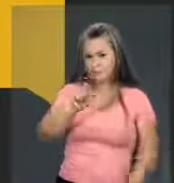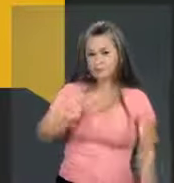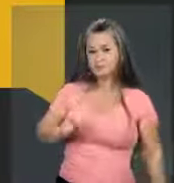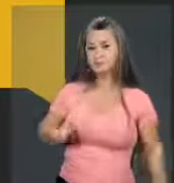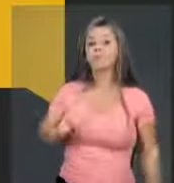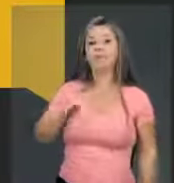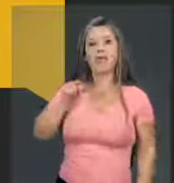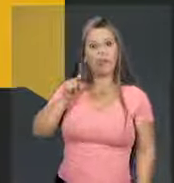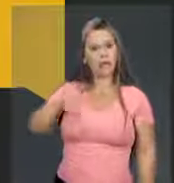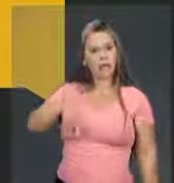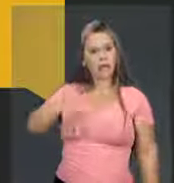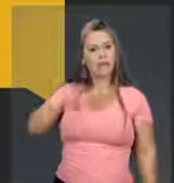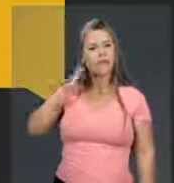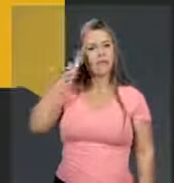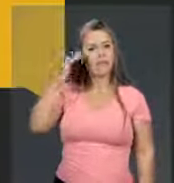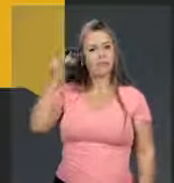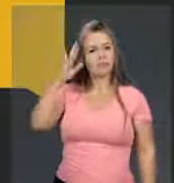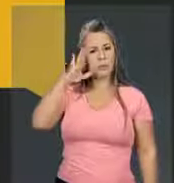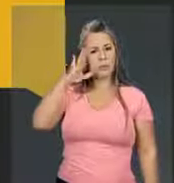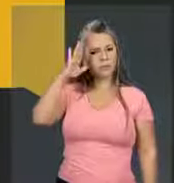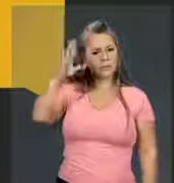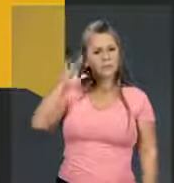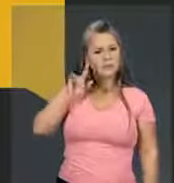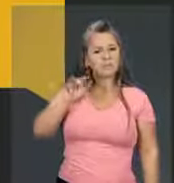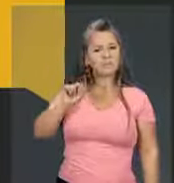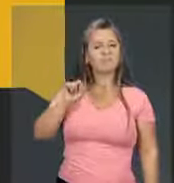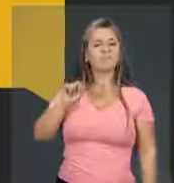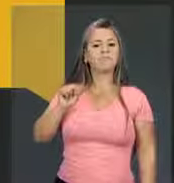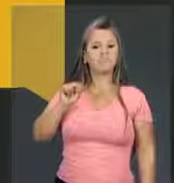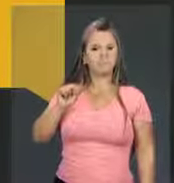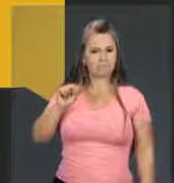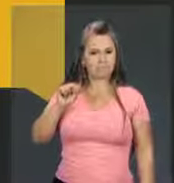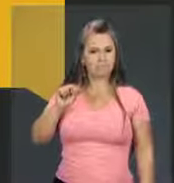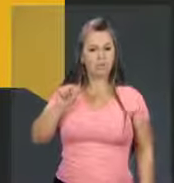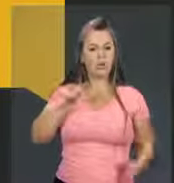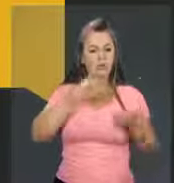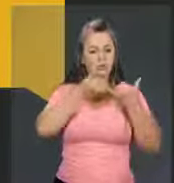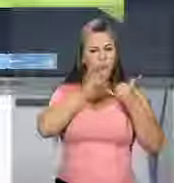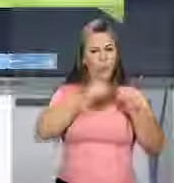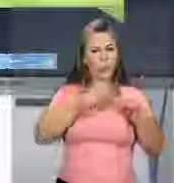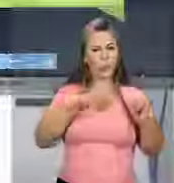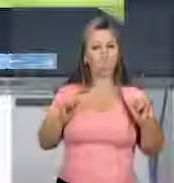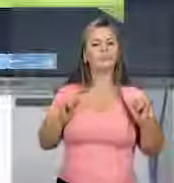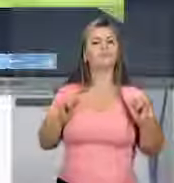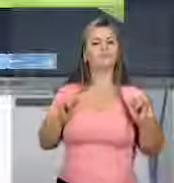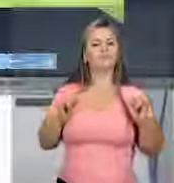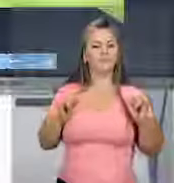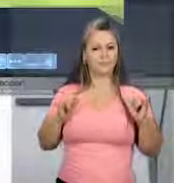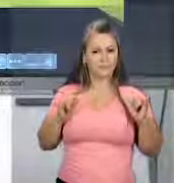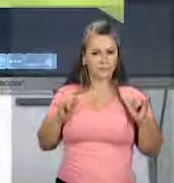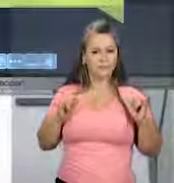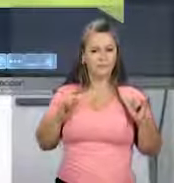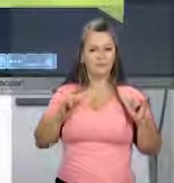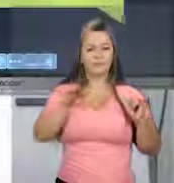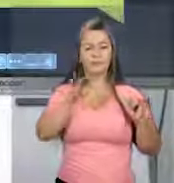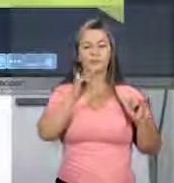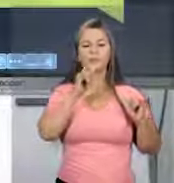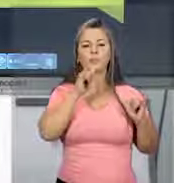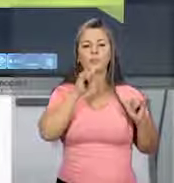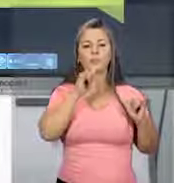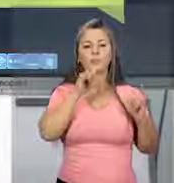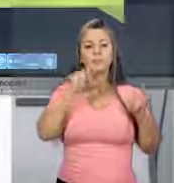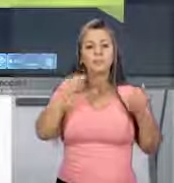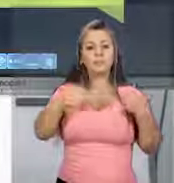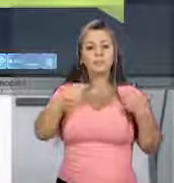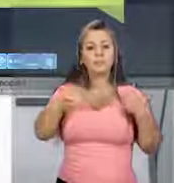dos principais efeitos, dos mais importantes do eletromagnetismo. Só a partir do